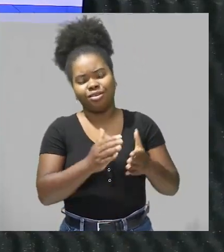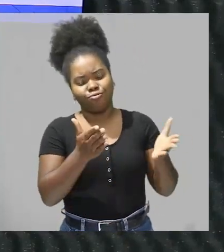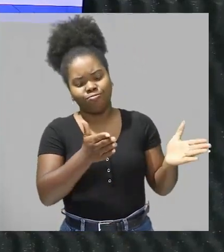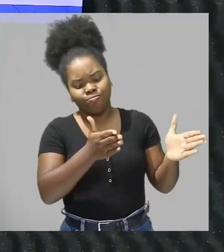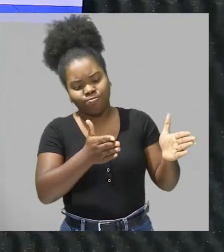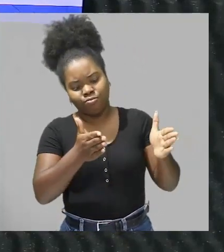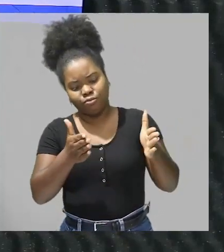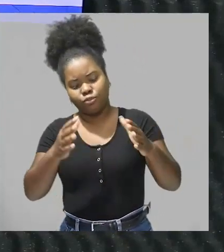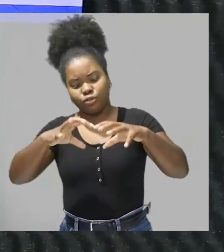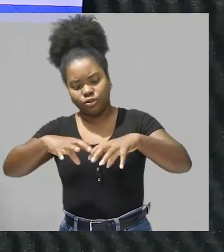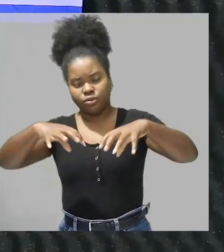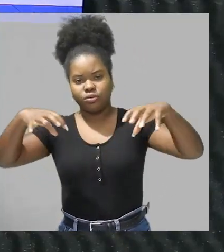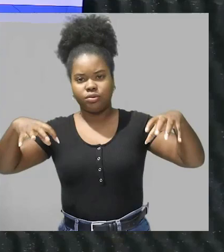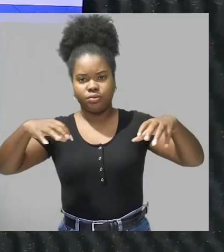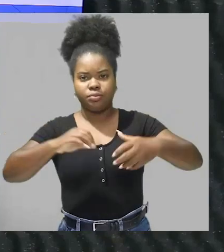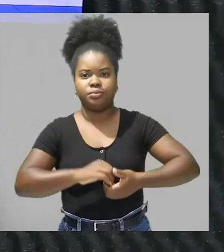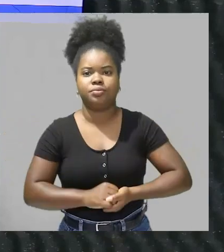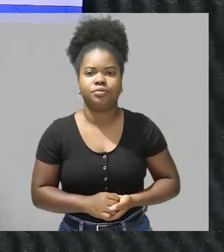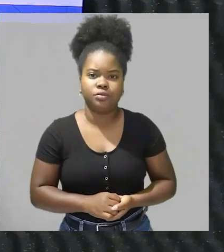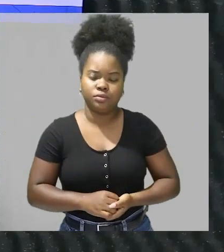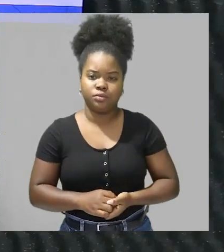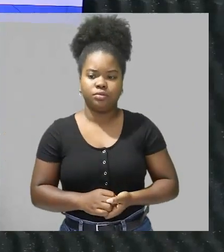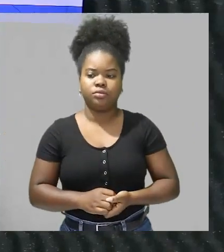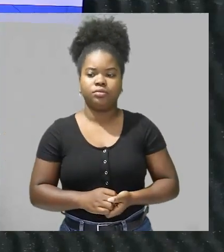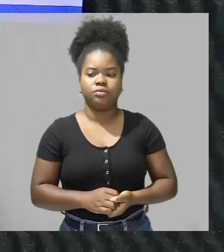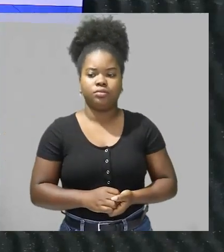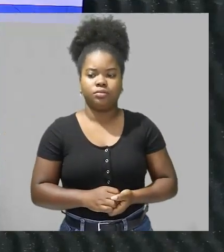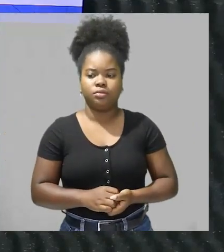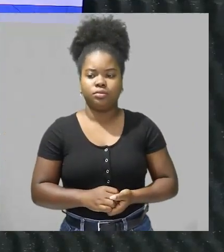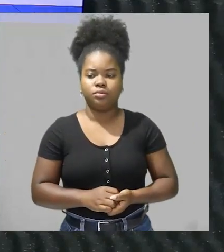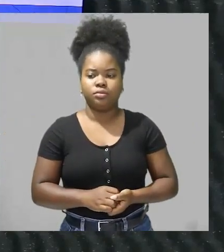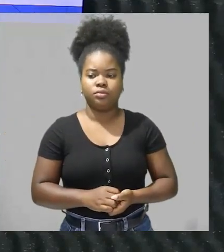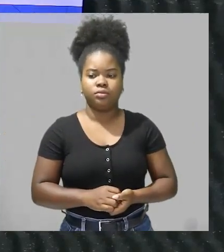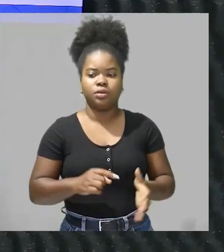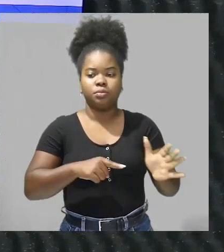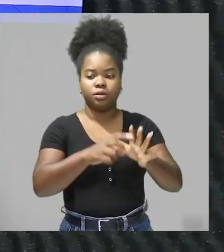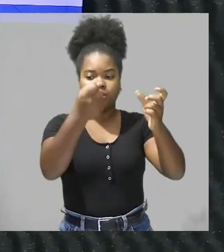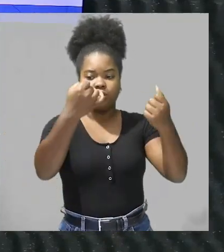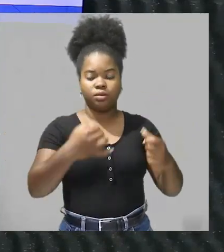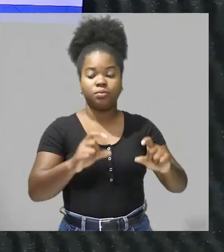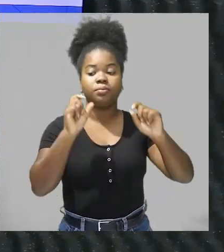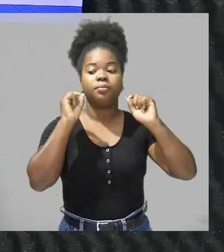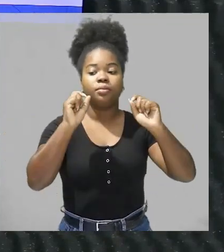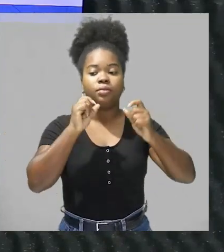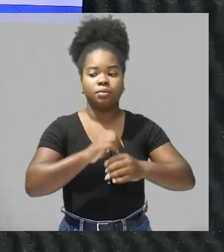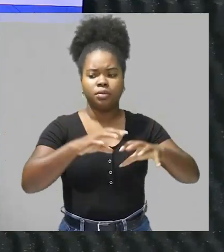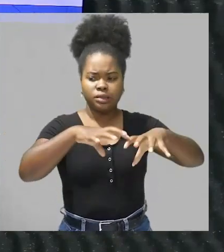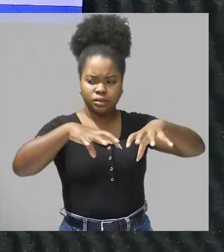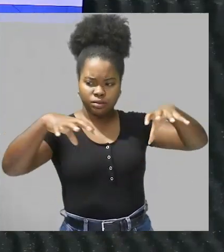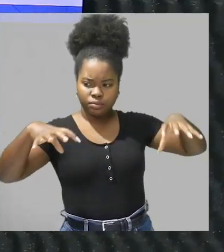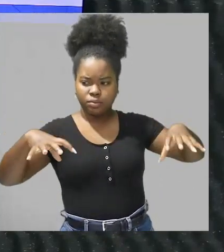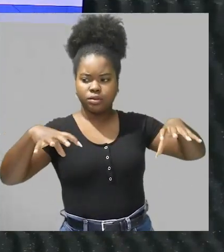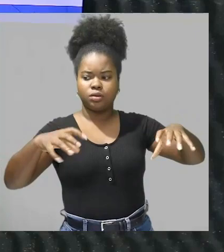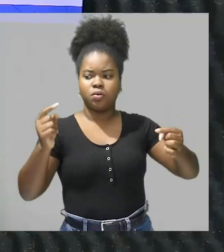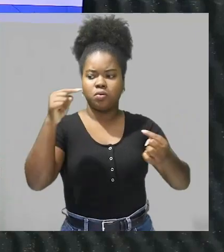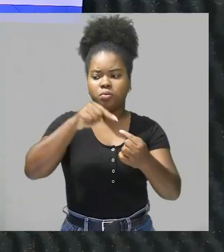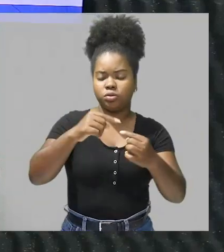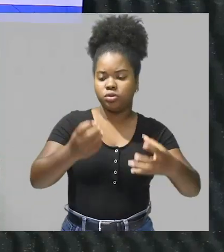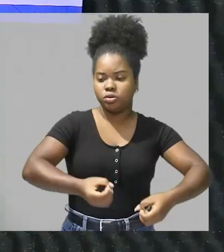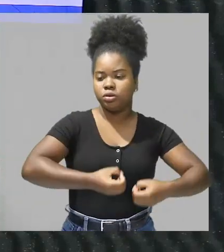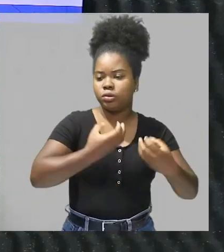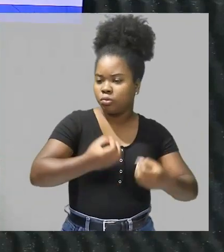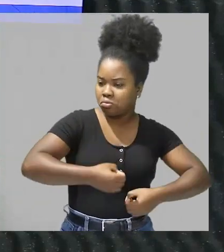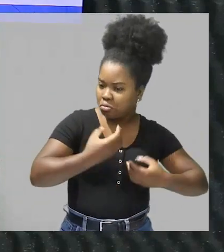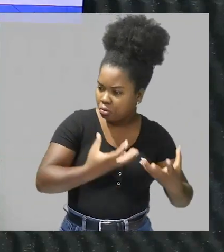processos de separação de misturas show para a separação dos constituintes com o objetivo de produzir